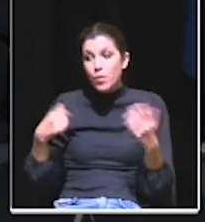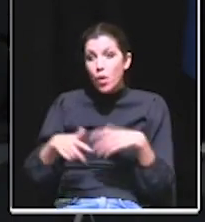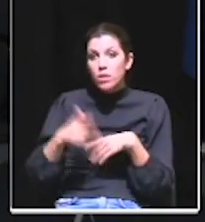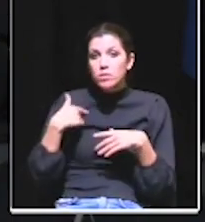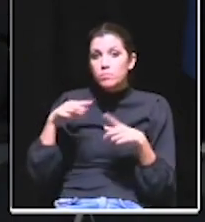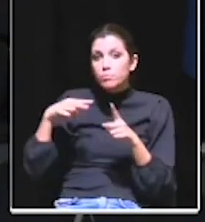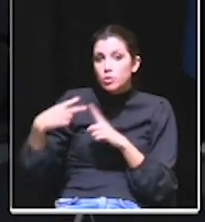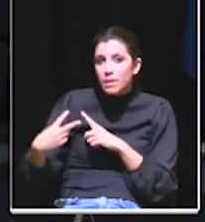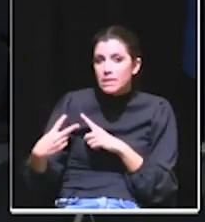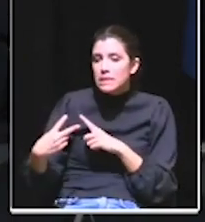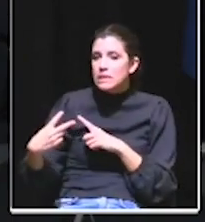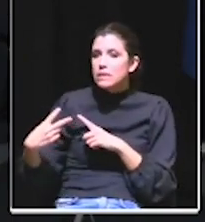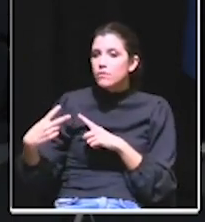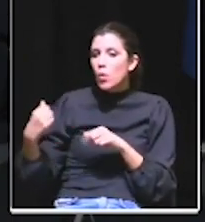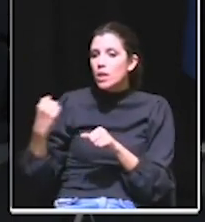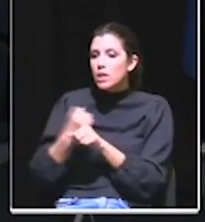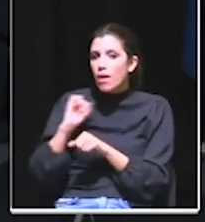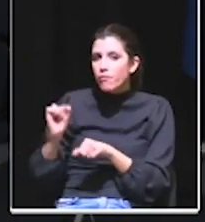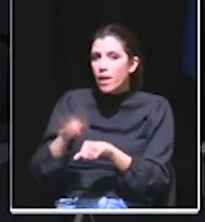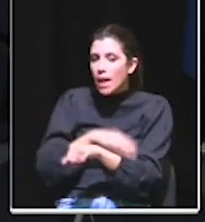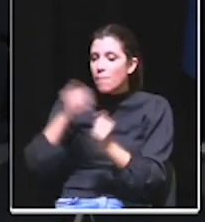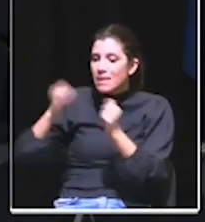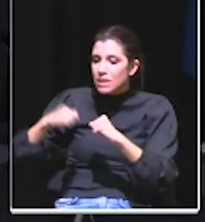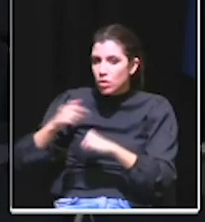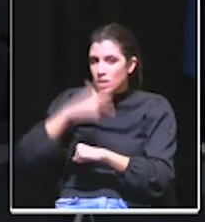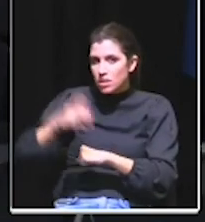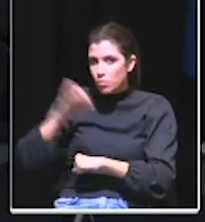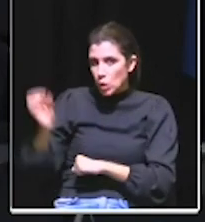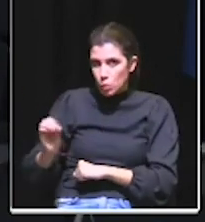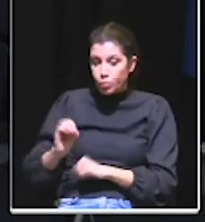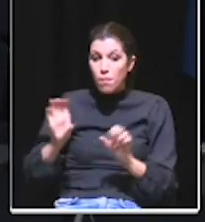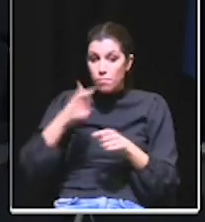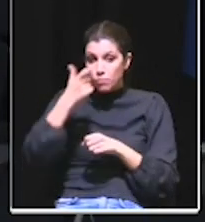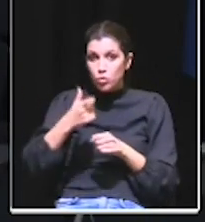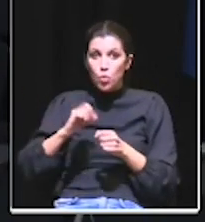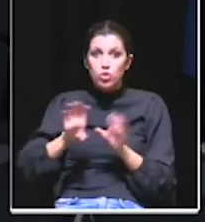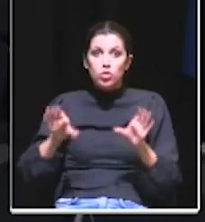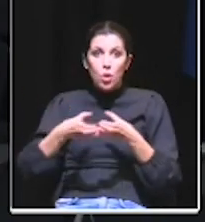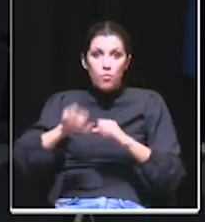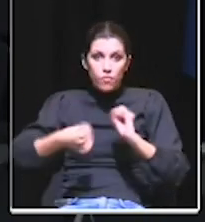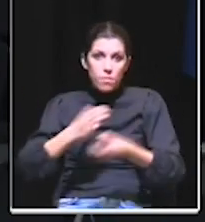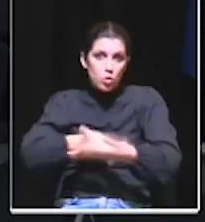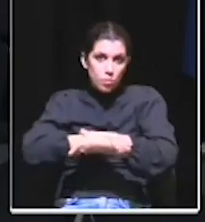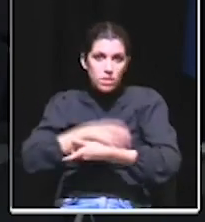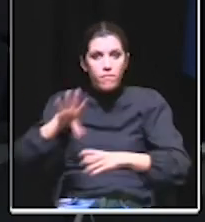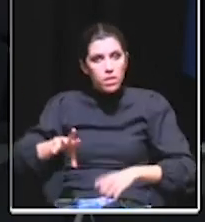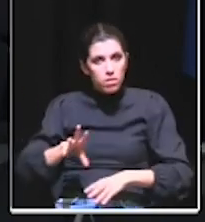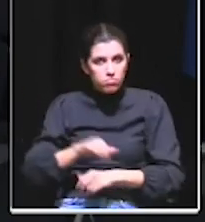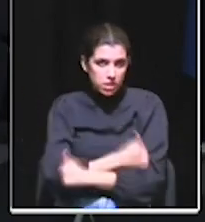totalmente com a perspectiva como isso está a ser feito, inclusivamente as pessoas do movimento cooperativo da cidade também apontam algumas